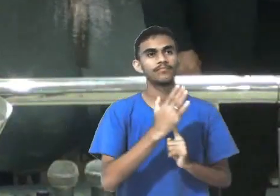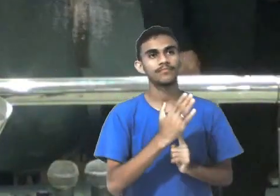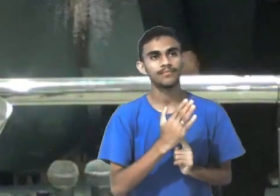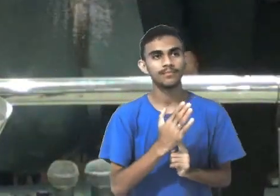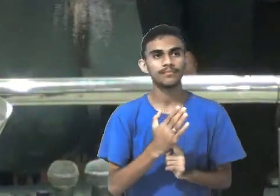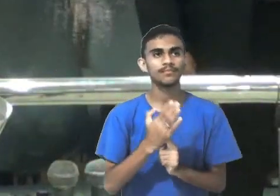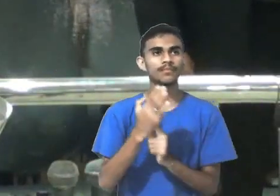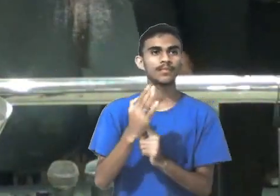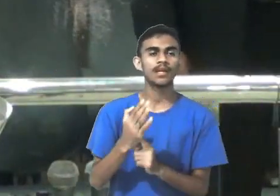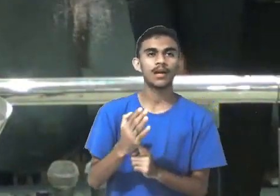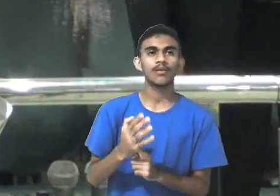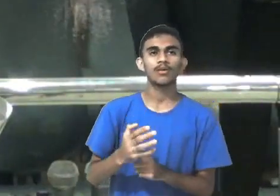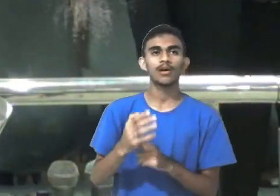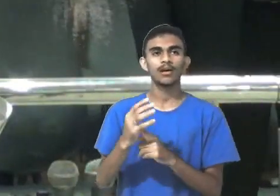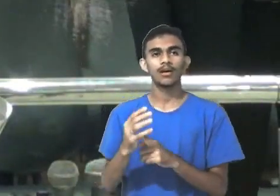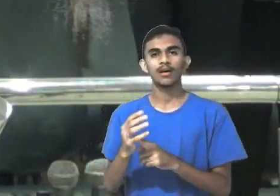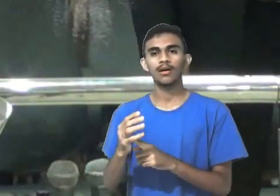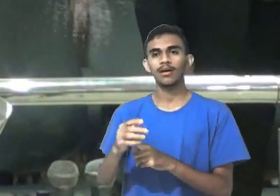mostrou,